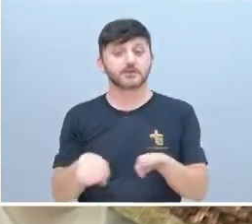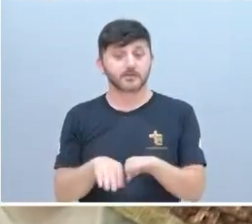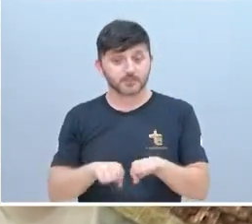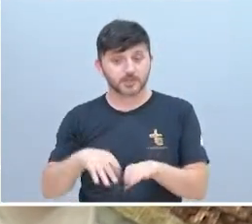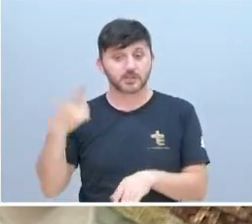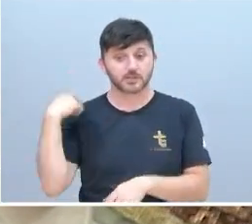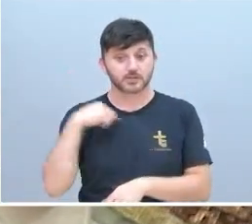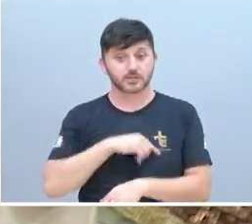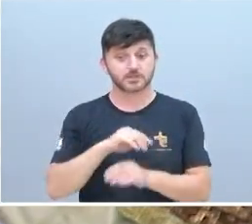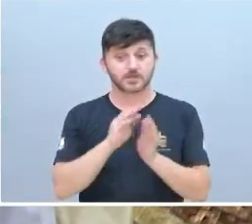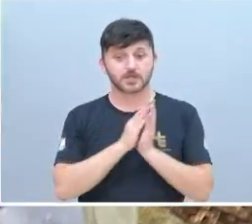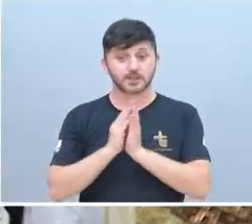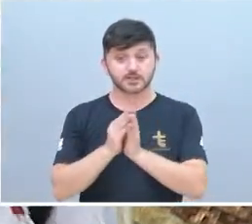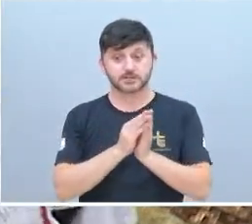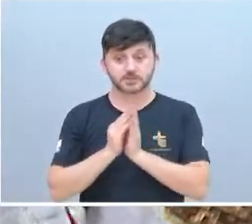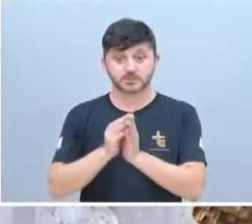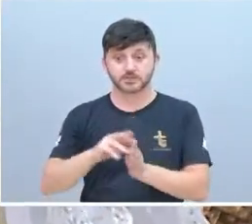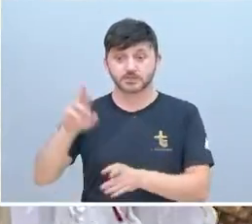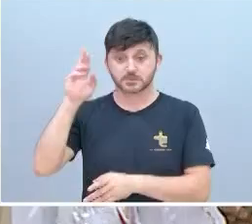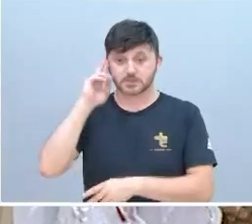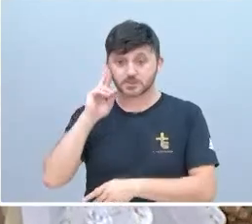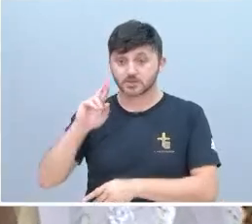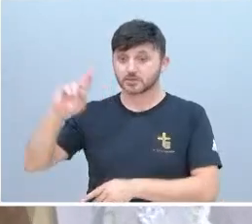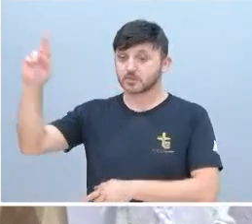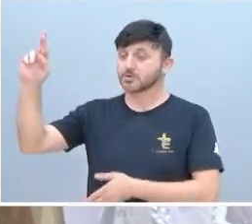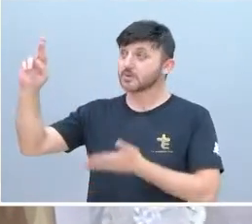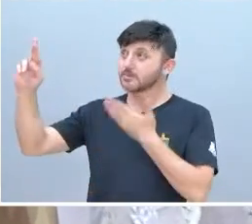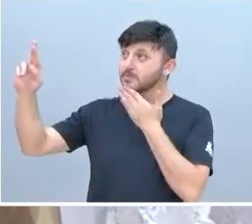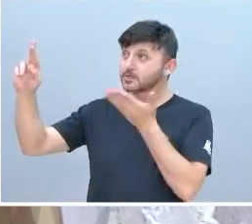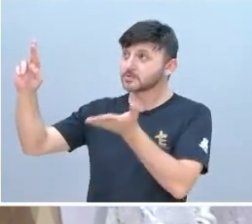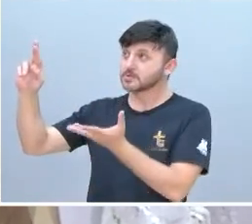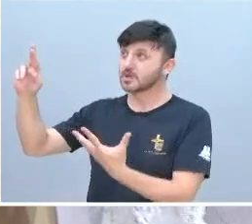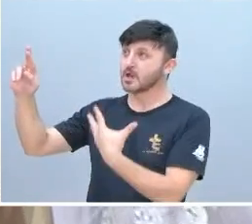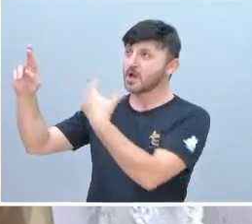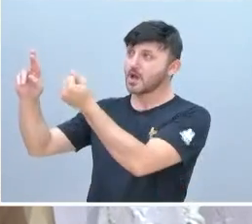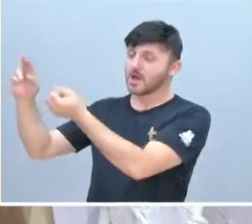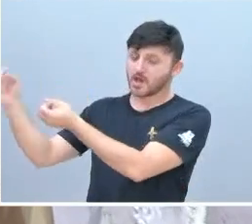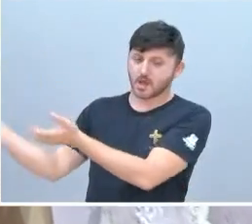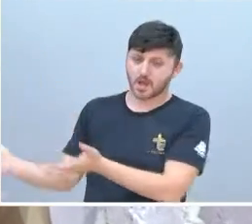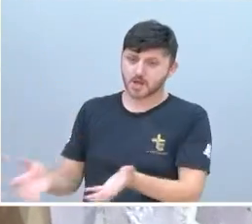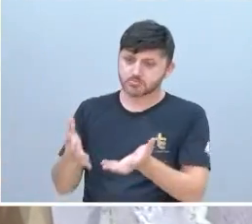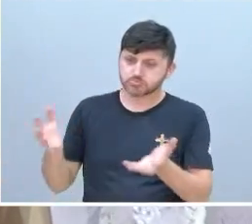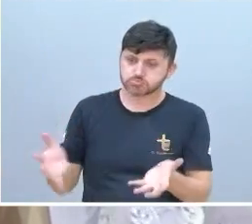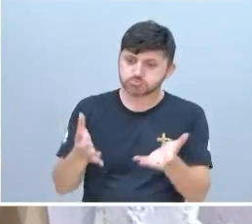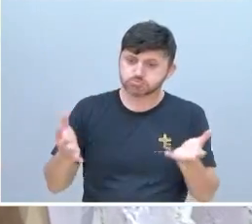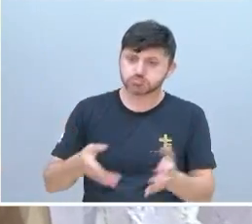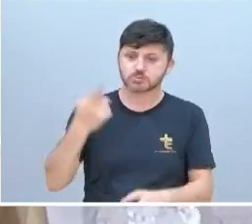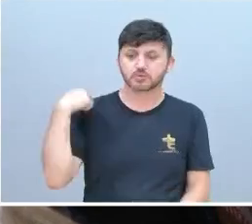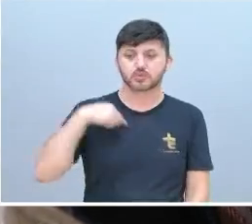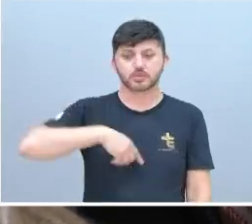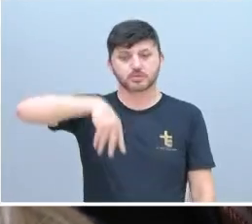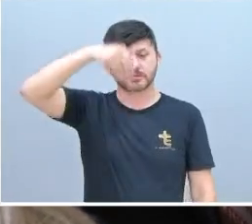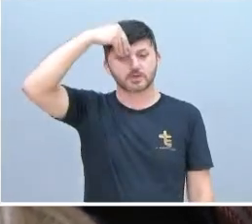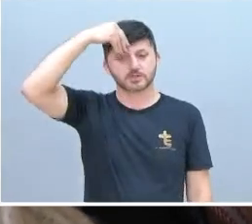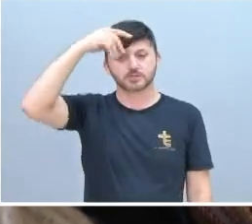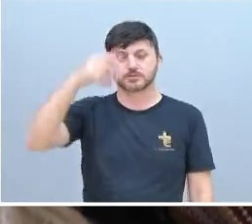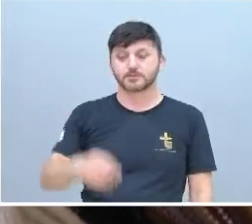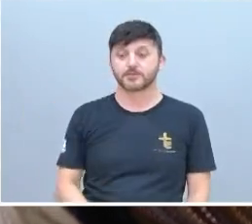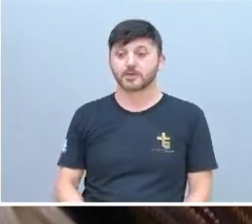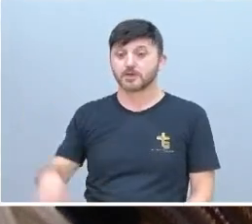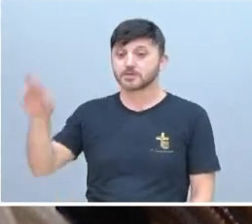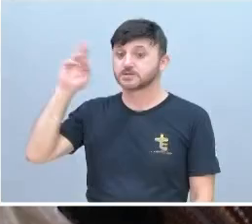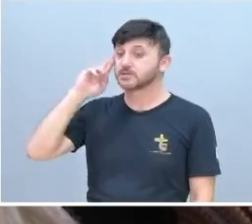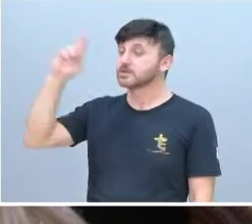batismo, rezemos: atendei-nos, Senhor, e reavivai o nosso batismo, todos.